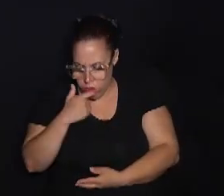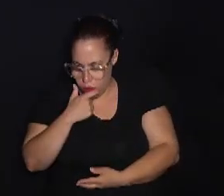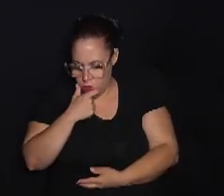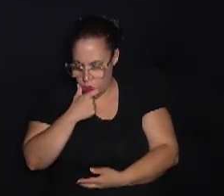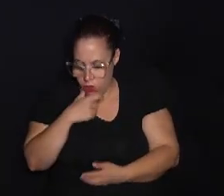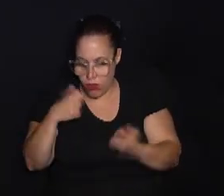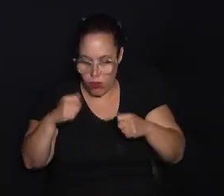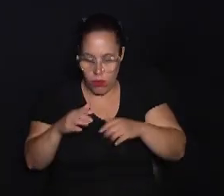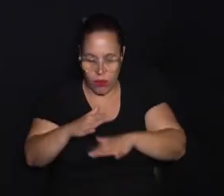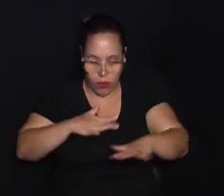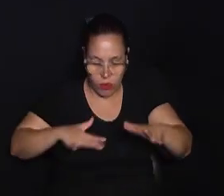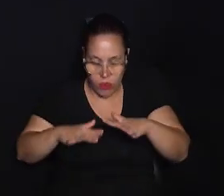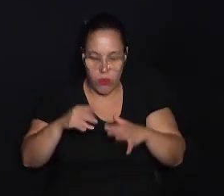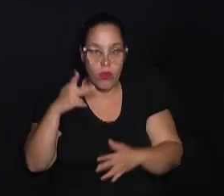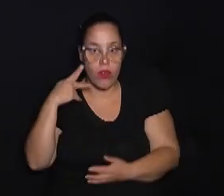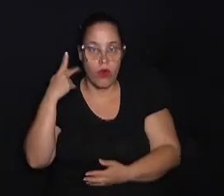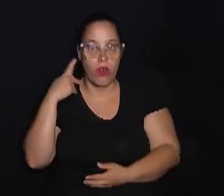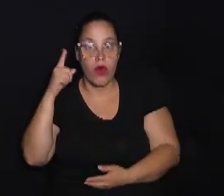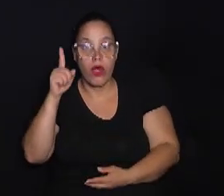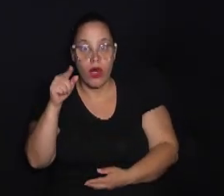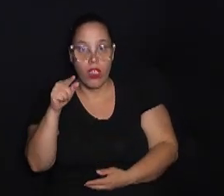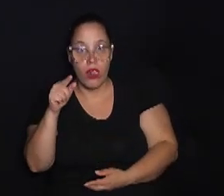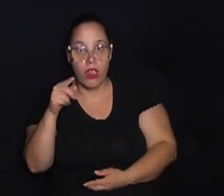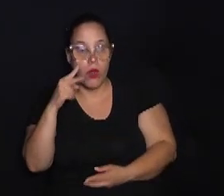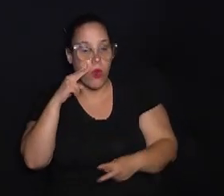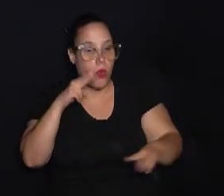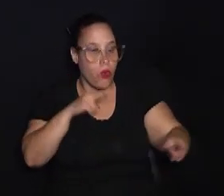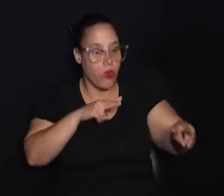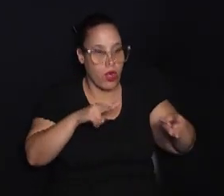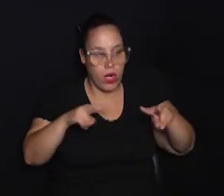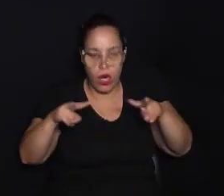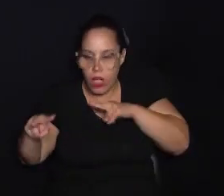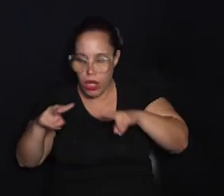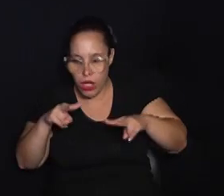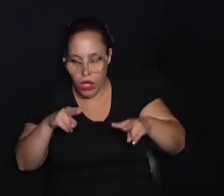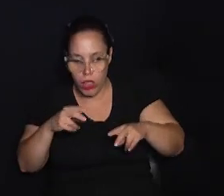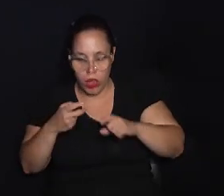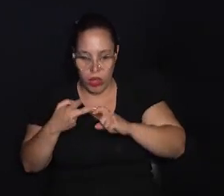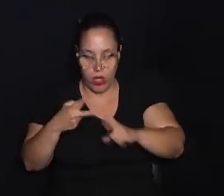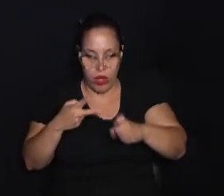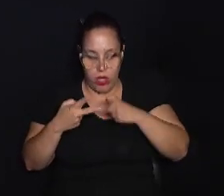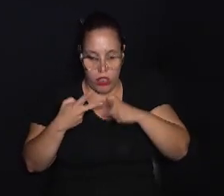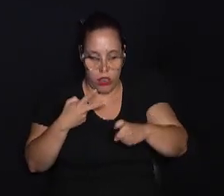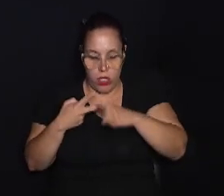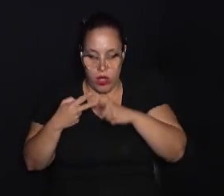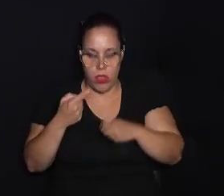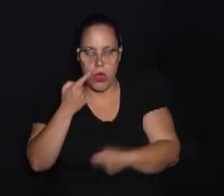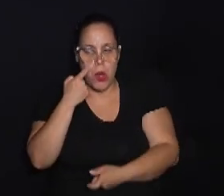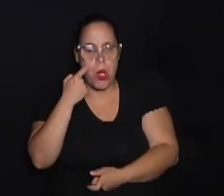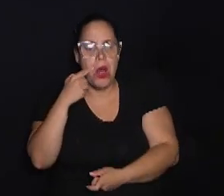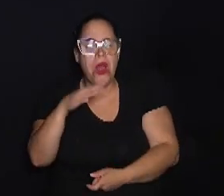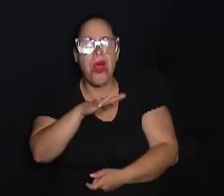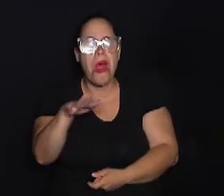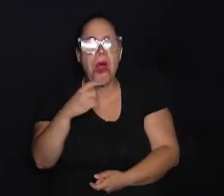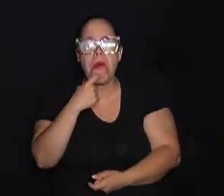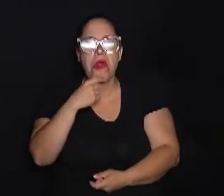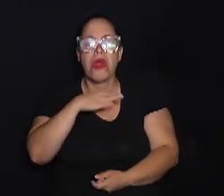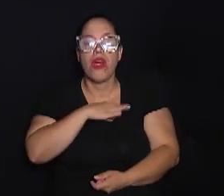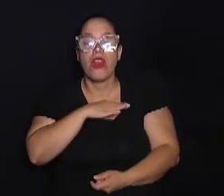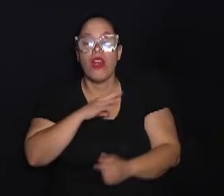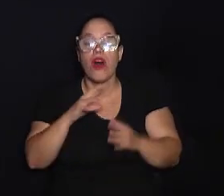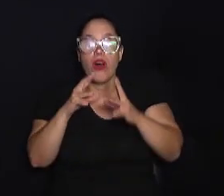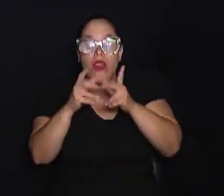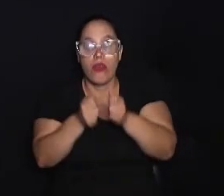cidade como um todo, né? Porque o vereador ele é isso, né? Ele tem que fiscalizar o executivo, ele tem que olhar para a cidade e a gente